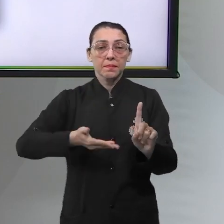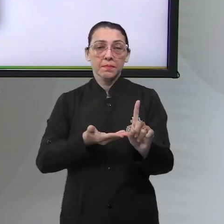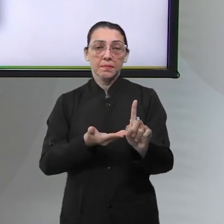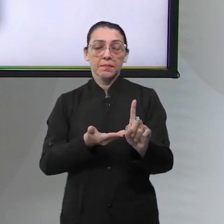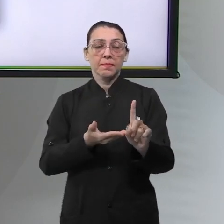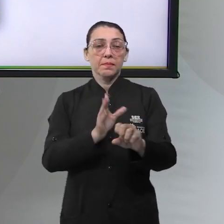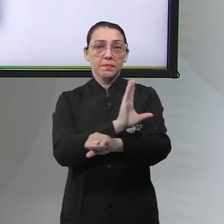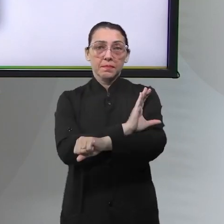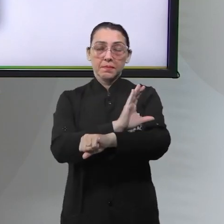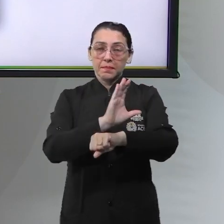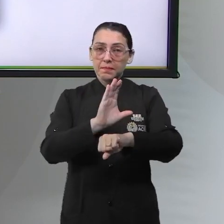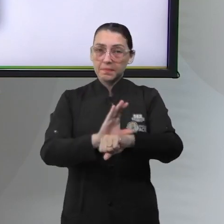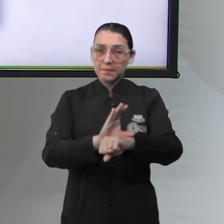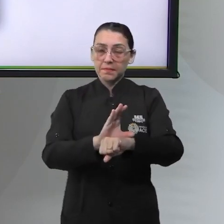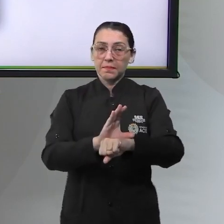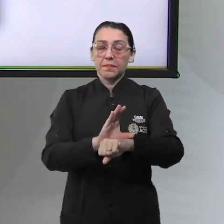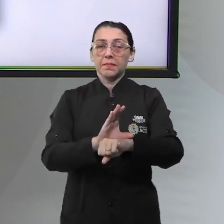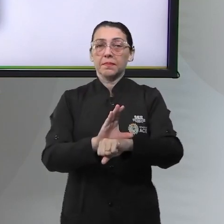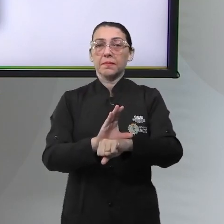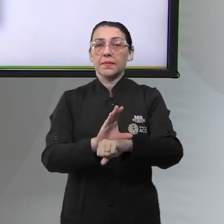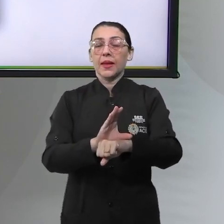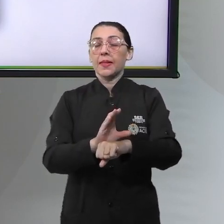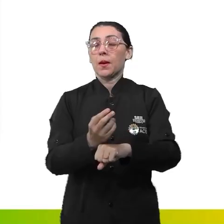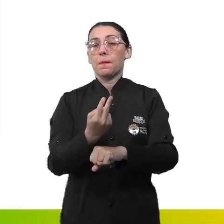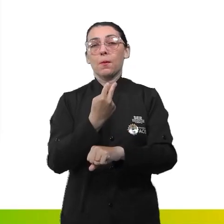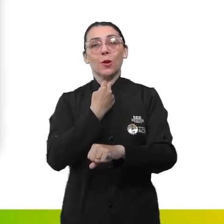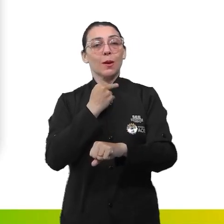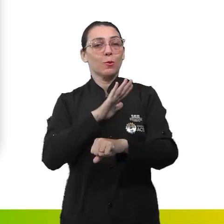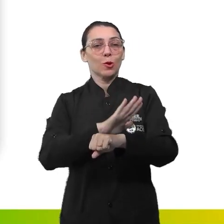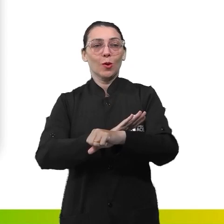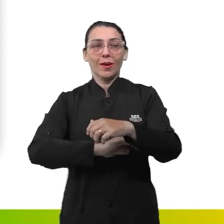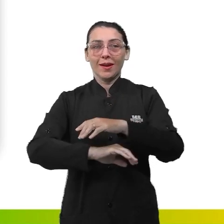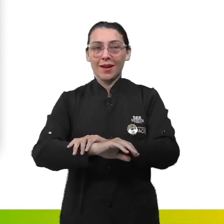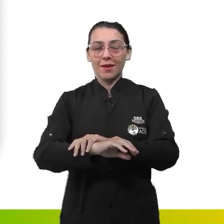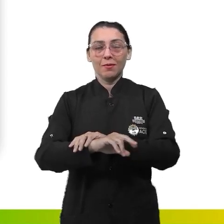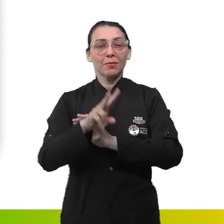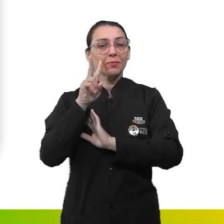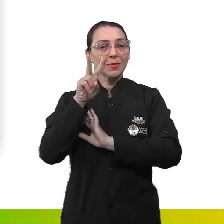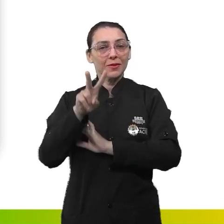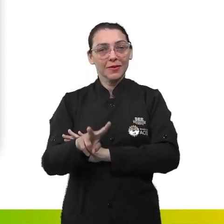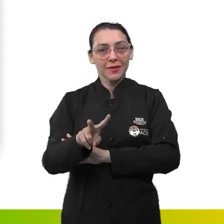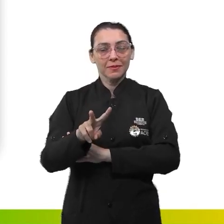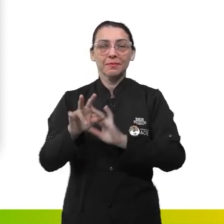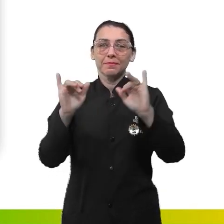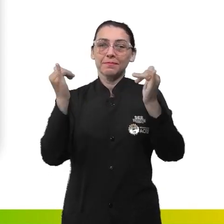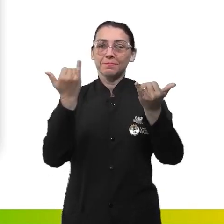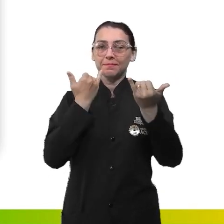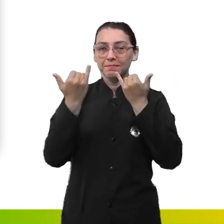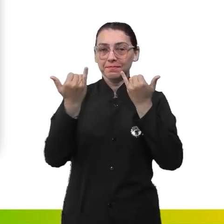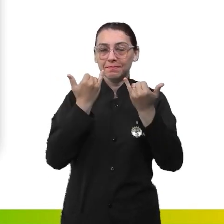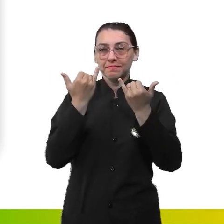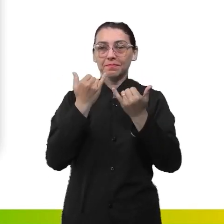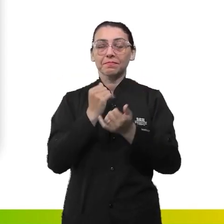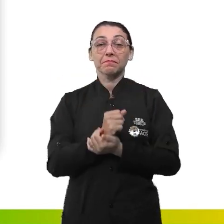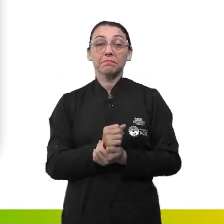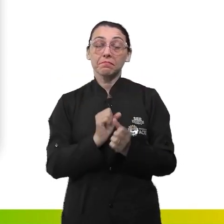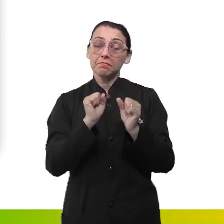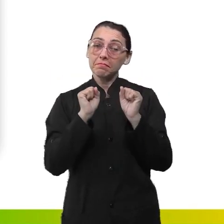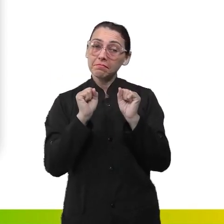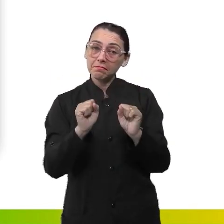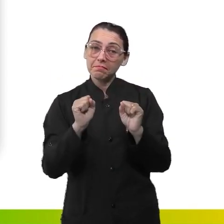questão da cultura imaterial. Vamos visualizar em tela as informações. Vocês